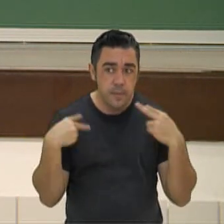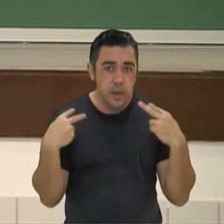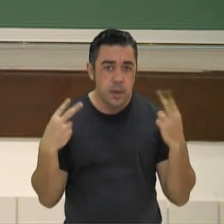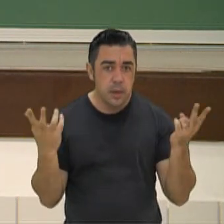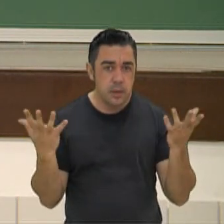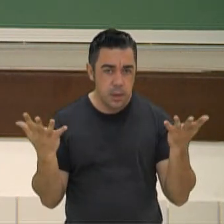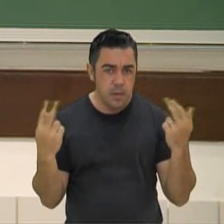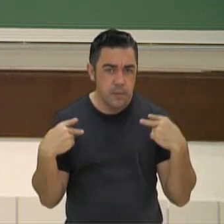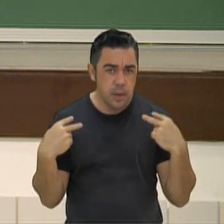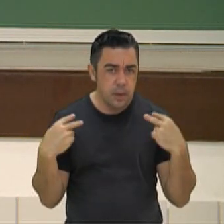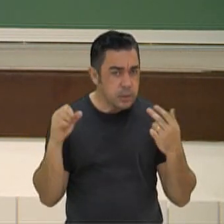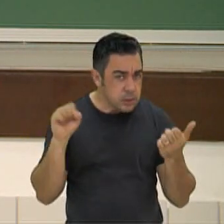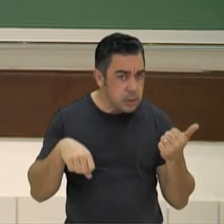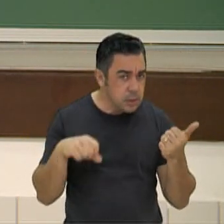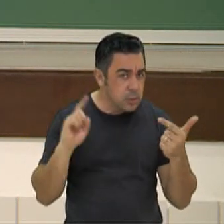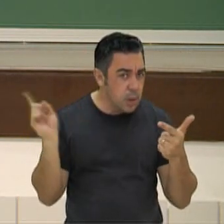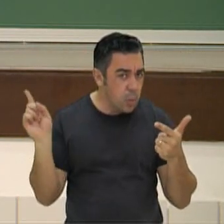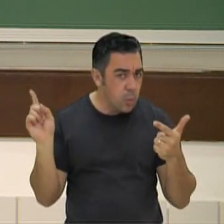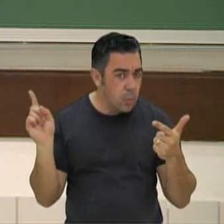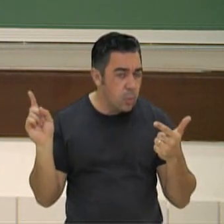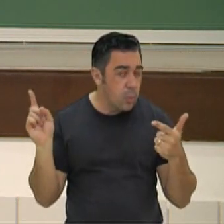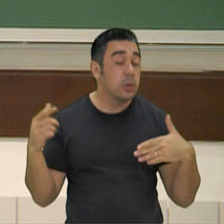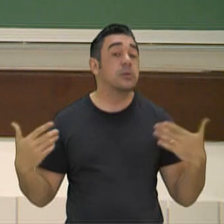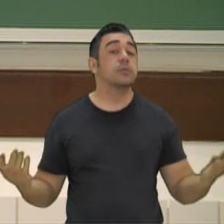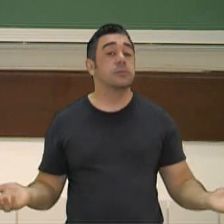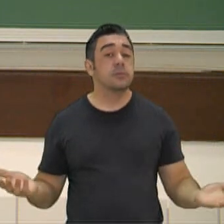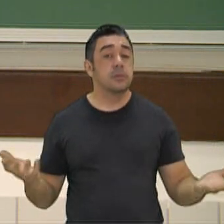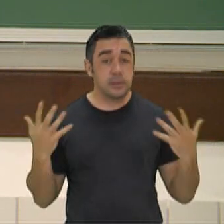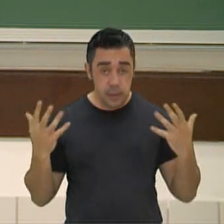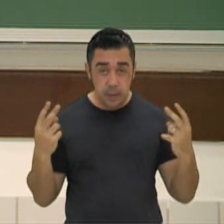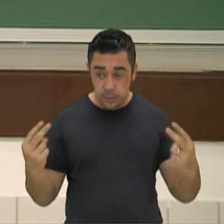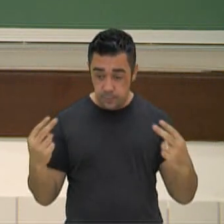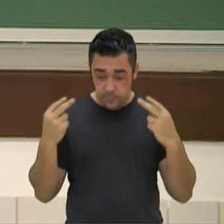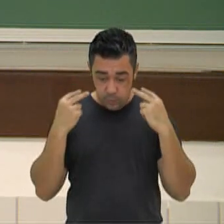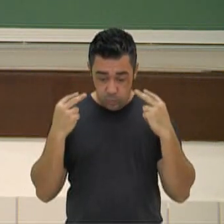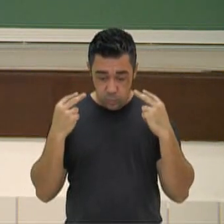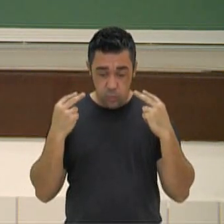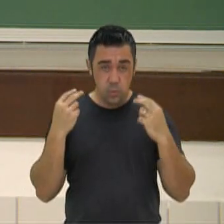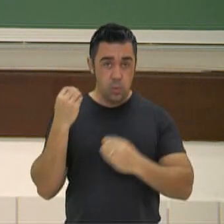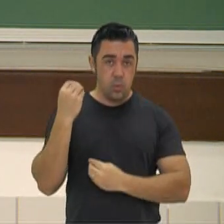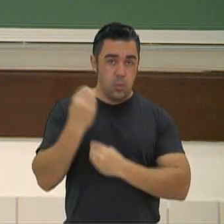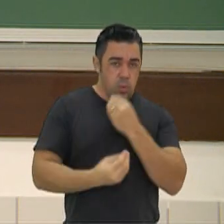visto? Sim ou não? Quando ele quer ser visto